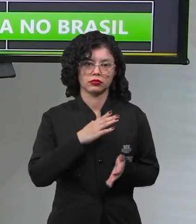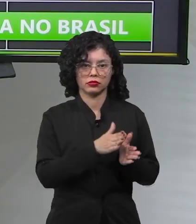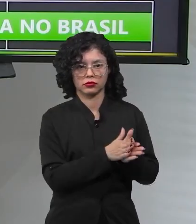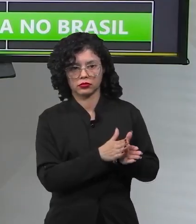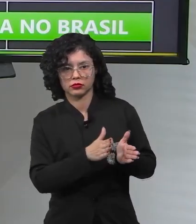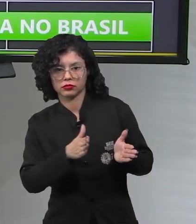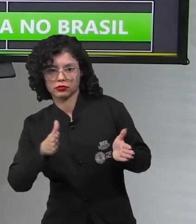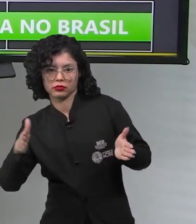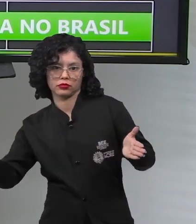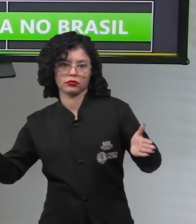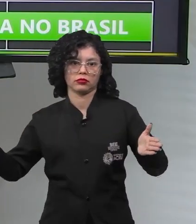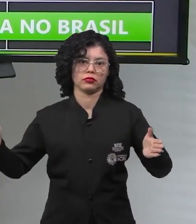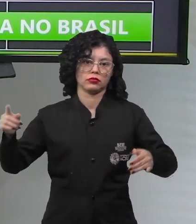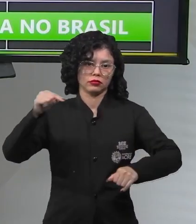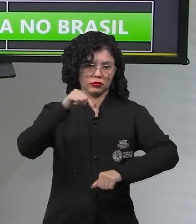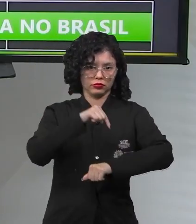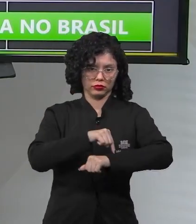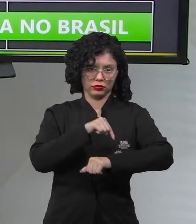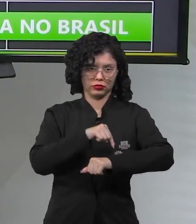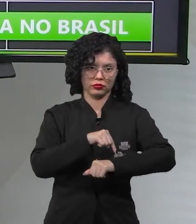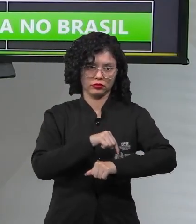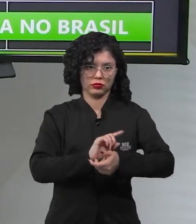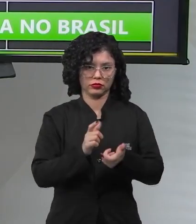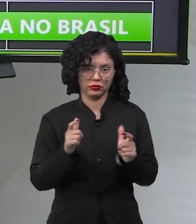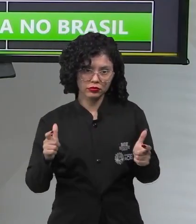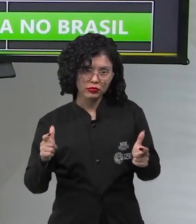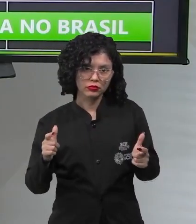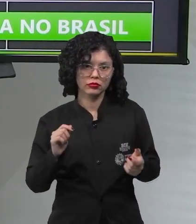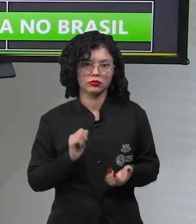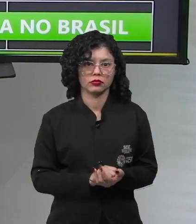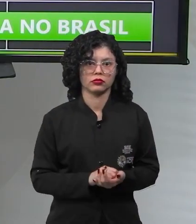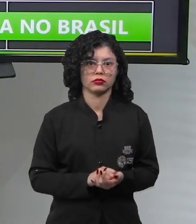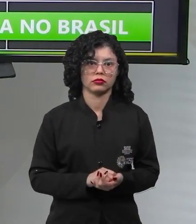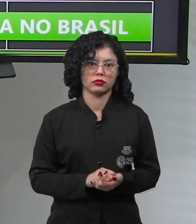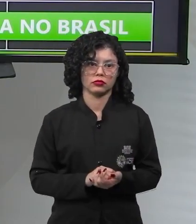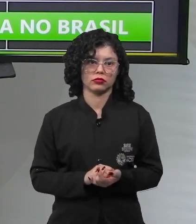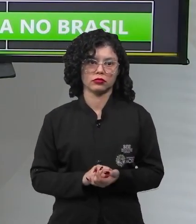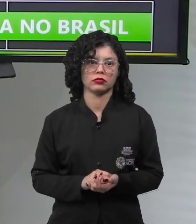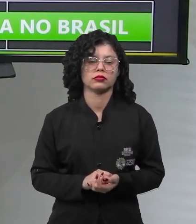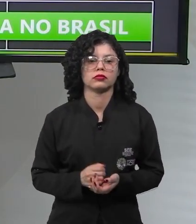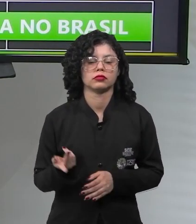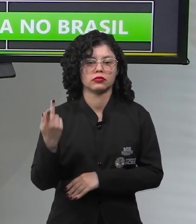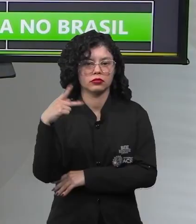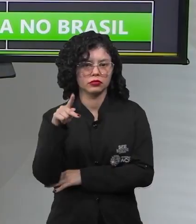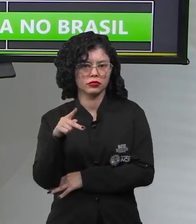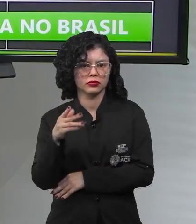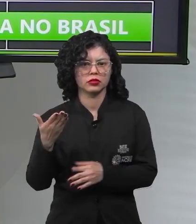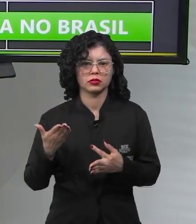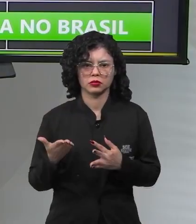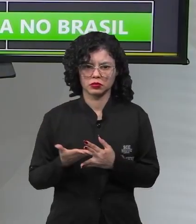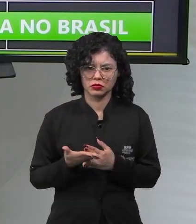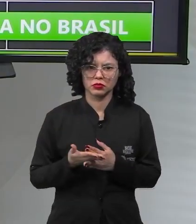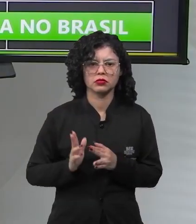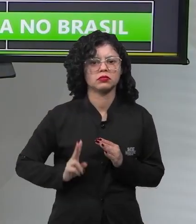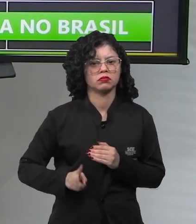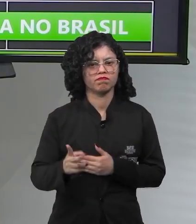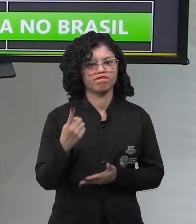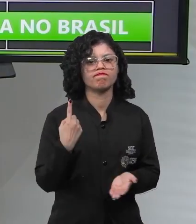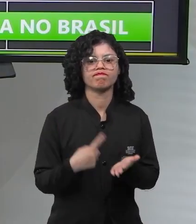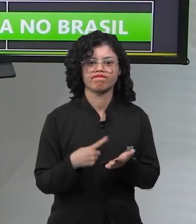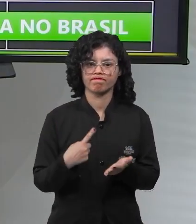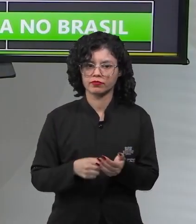um lapso temporal muito grande, né? Ou seja, um intervalo